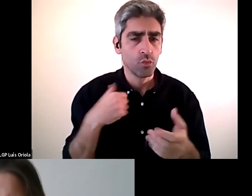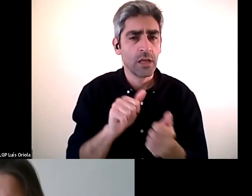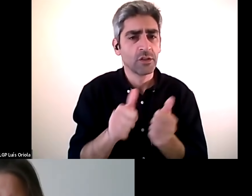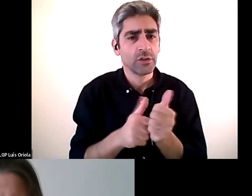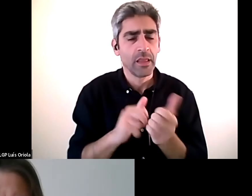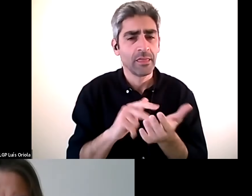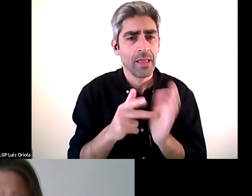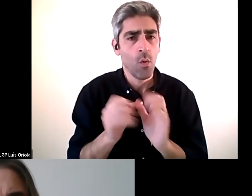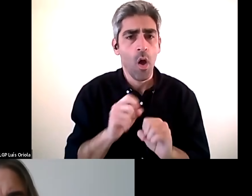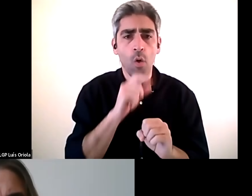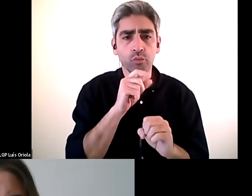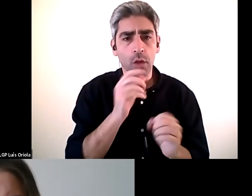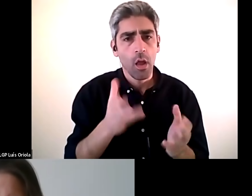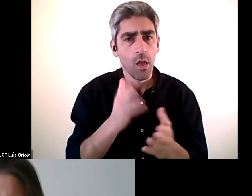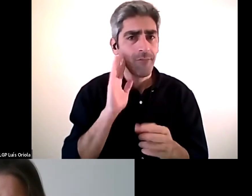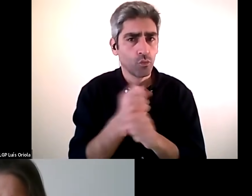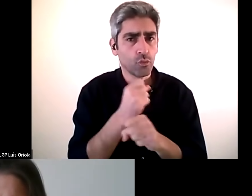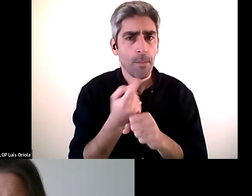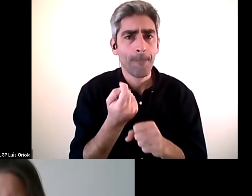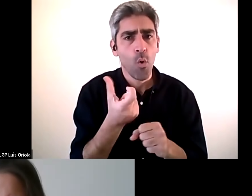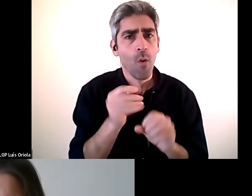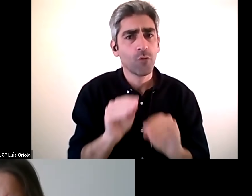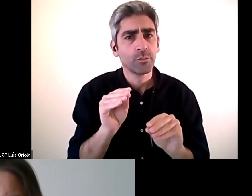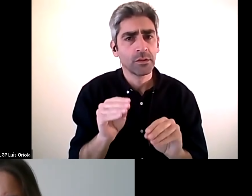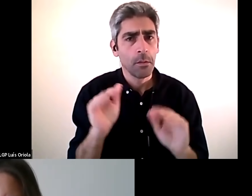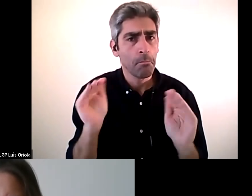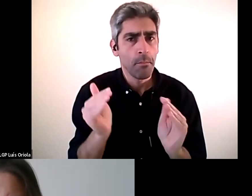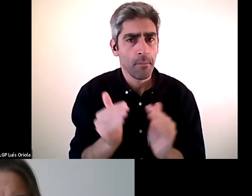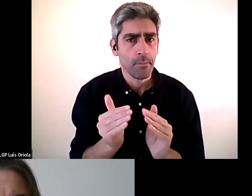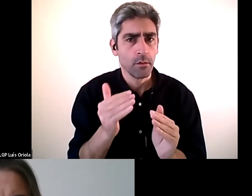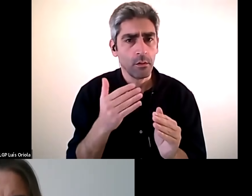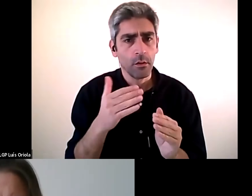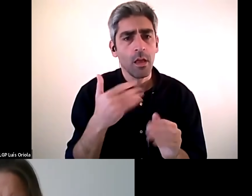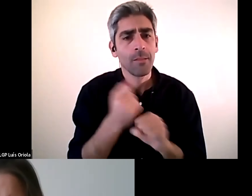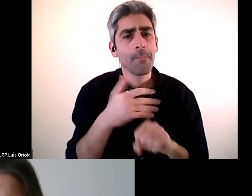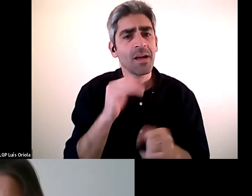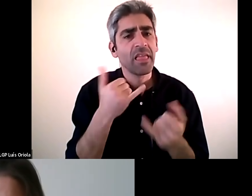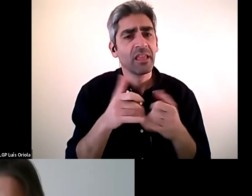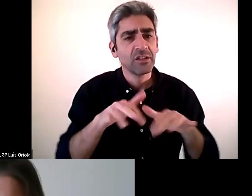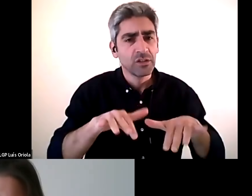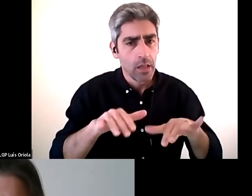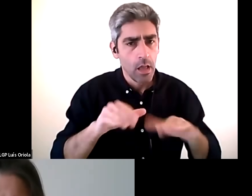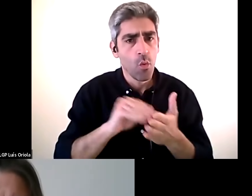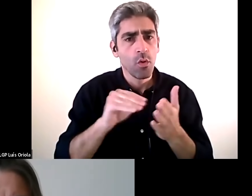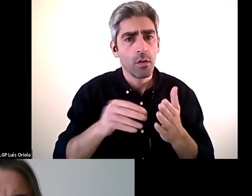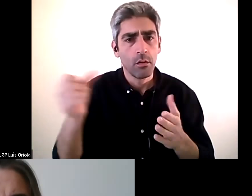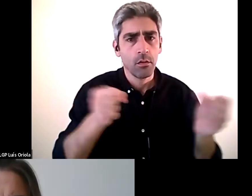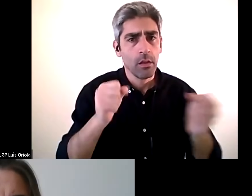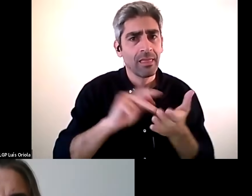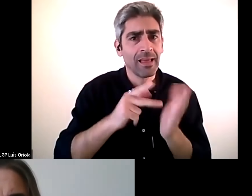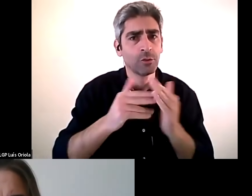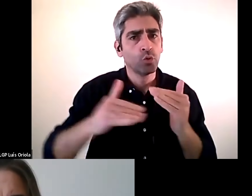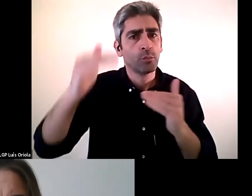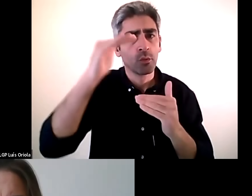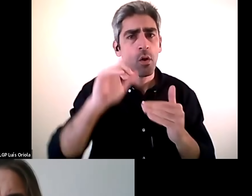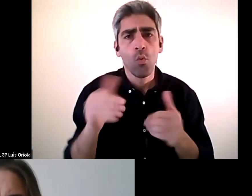oportunidade para os funcionários. Poucas formações, cada vez mais no trabalho é digital, cada vez mais contratam técnicos superiores em vez de darem